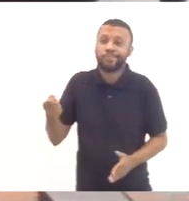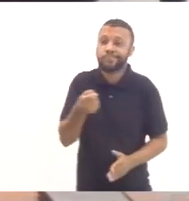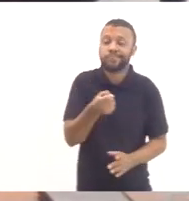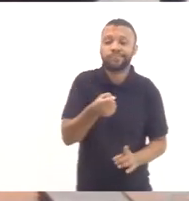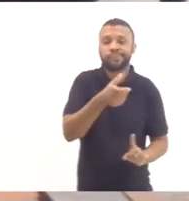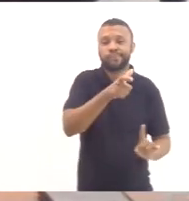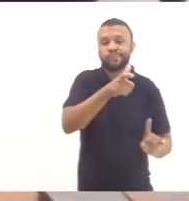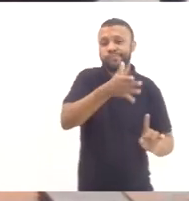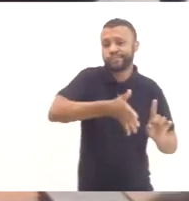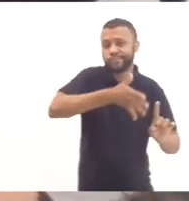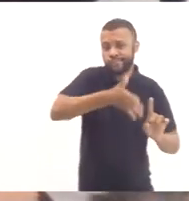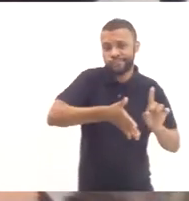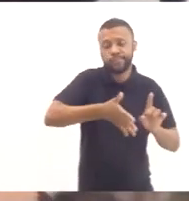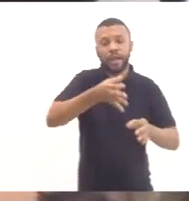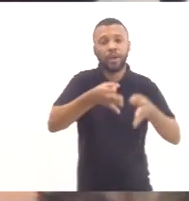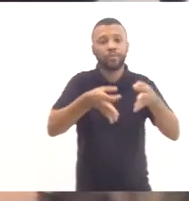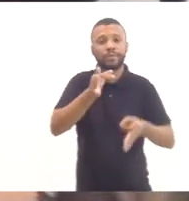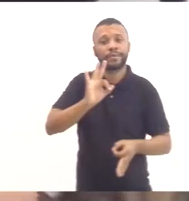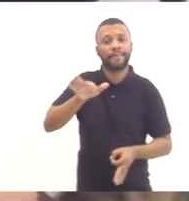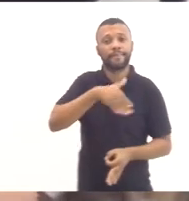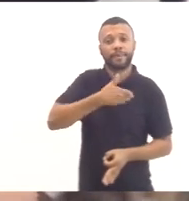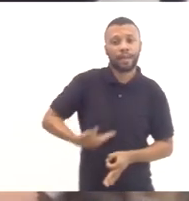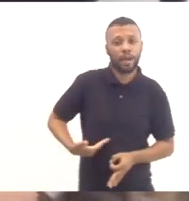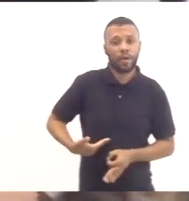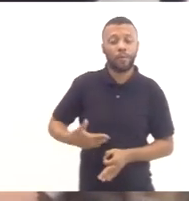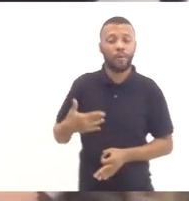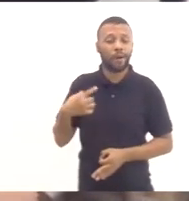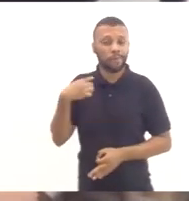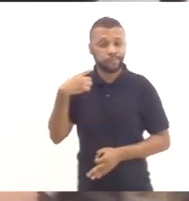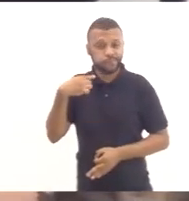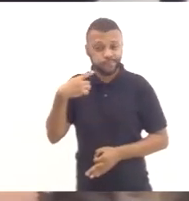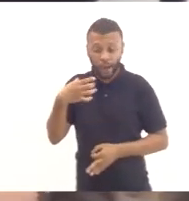juíza Federal Doutora Cláudia Valéria Fernandes